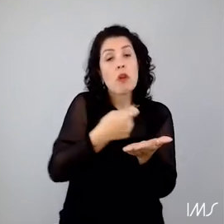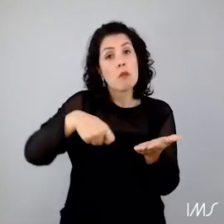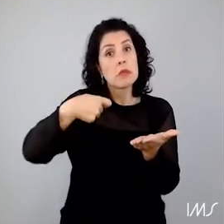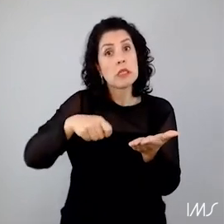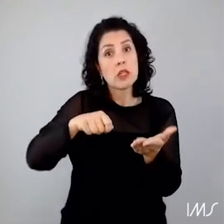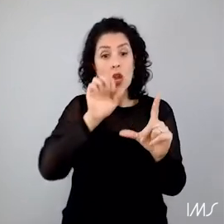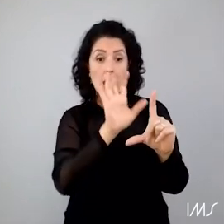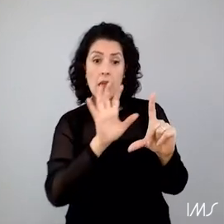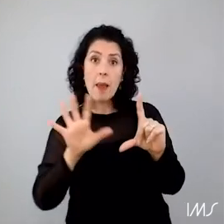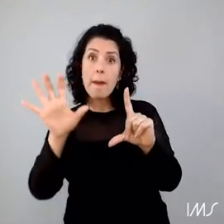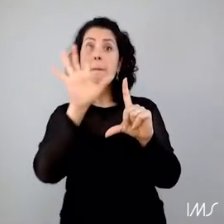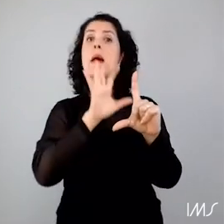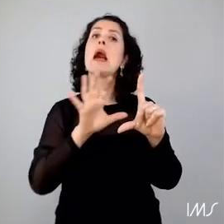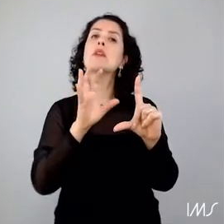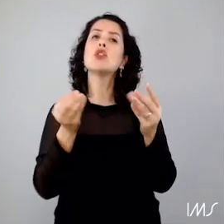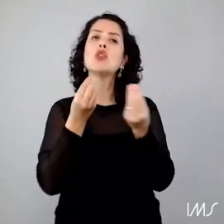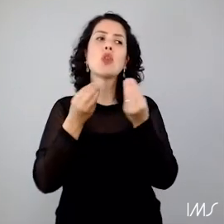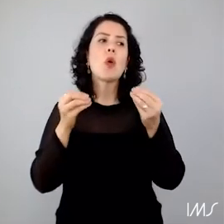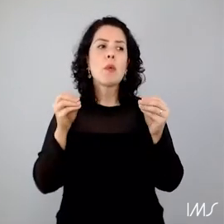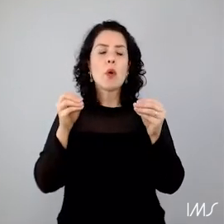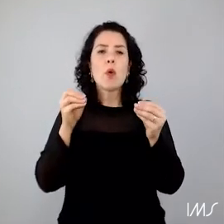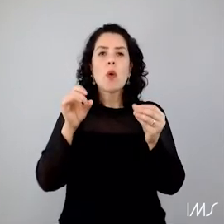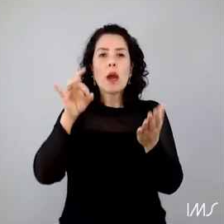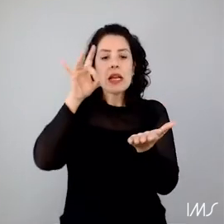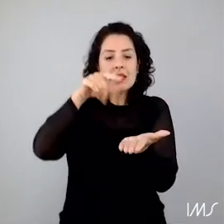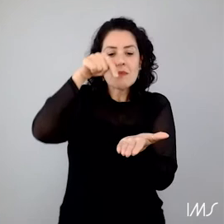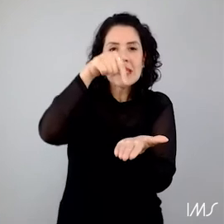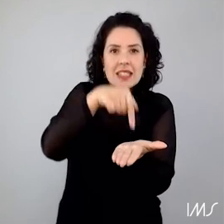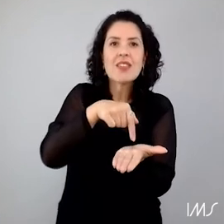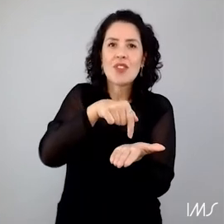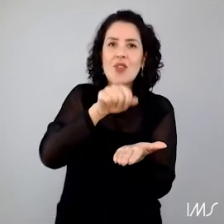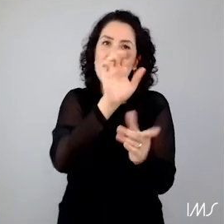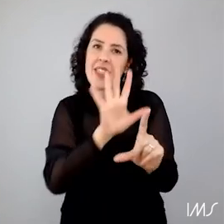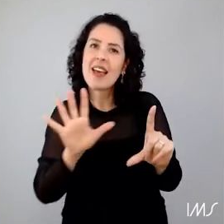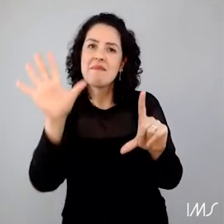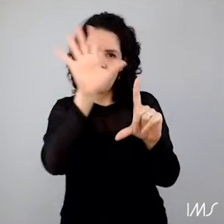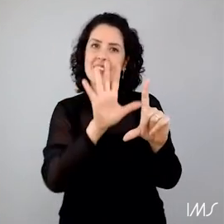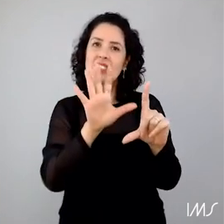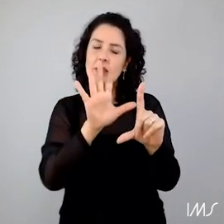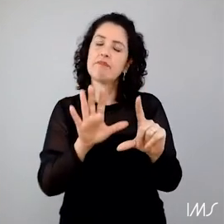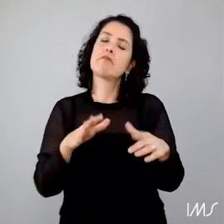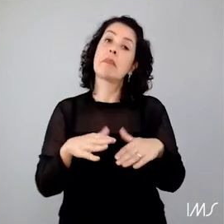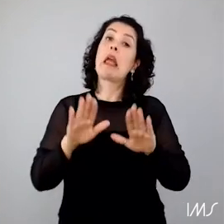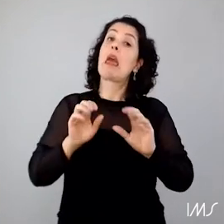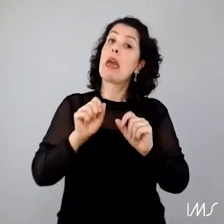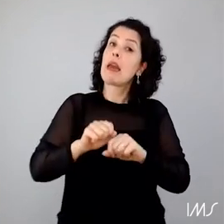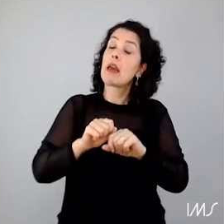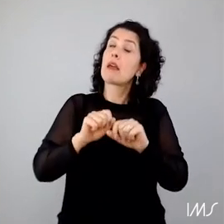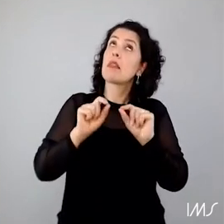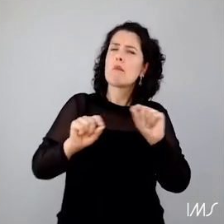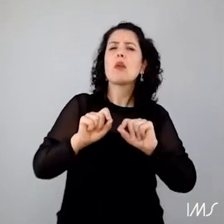que processo, né, em torno disso, o processo criativo, o processo conceitual, ele é muito amplo,